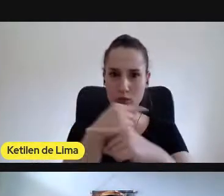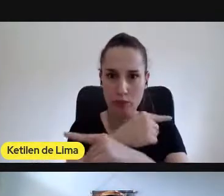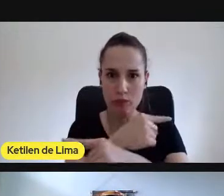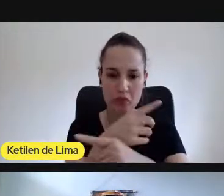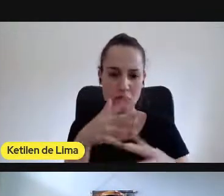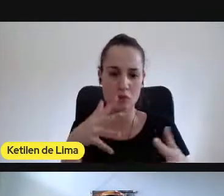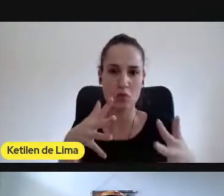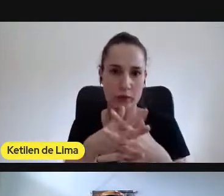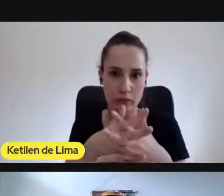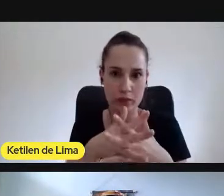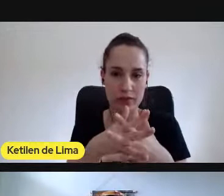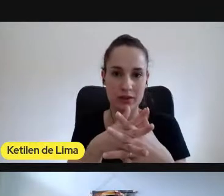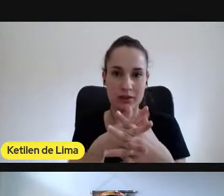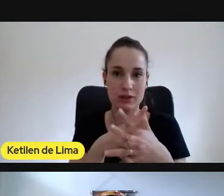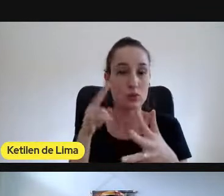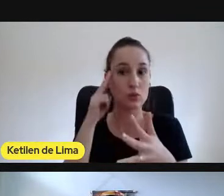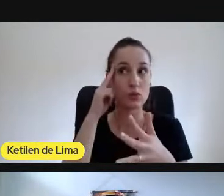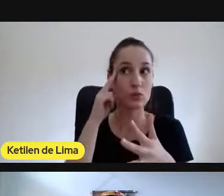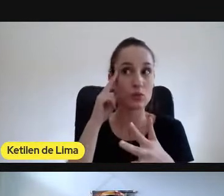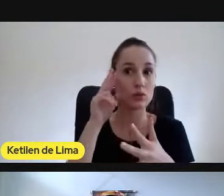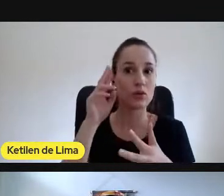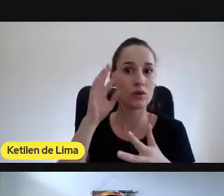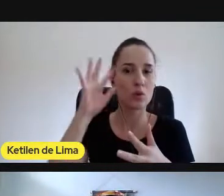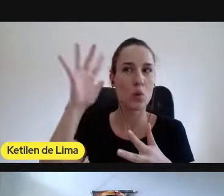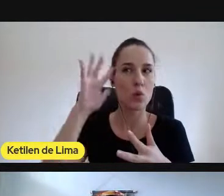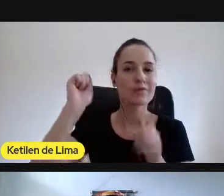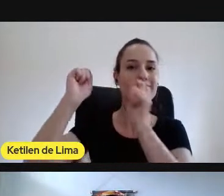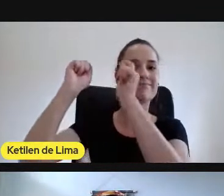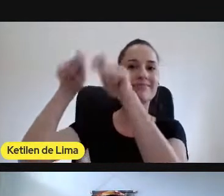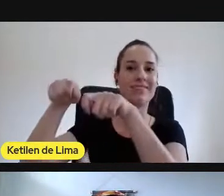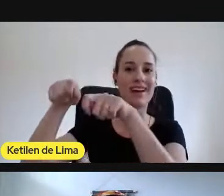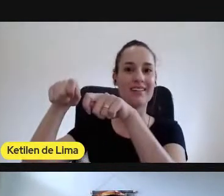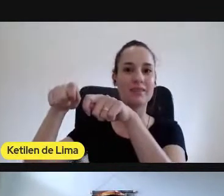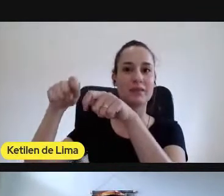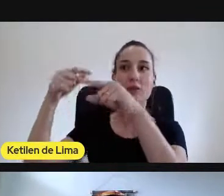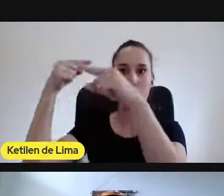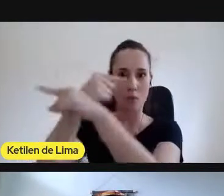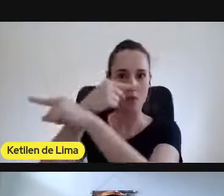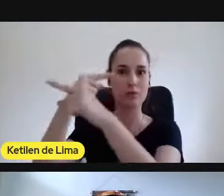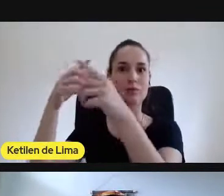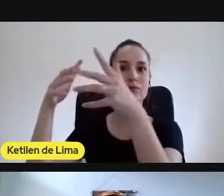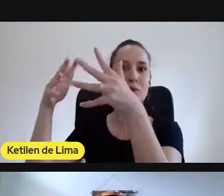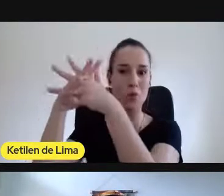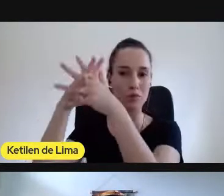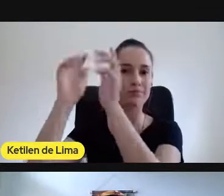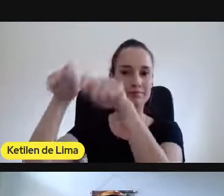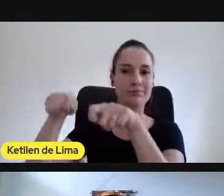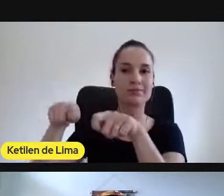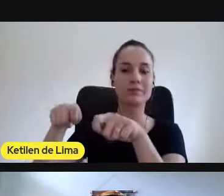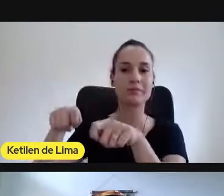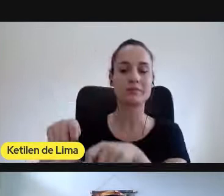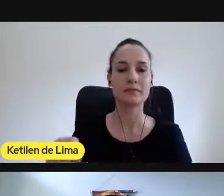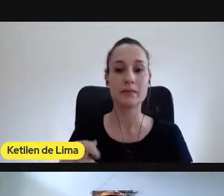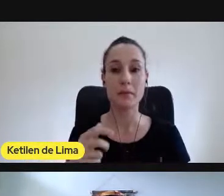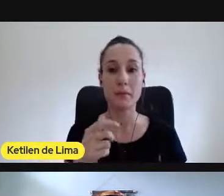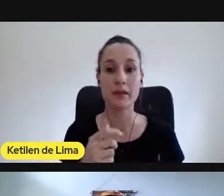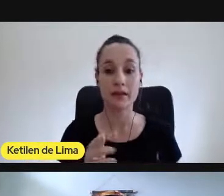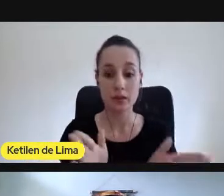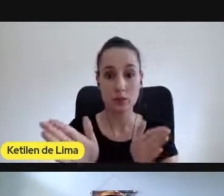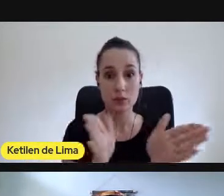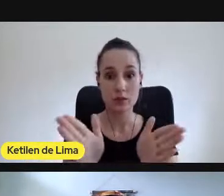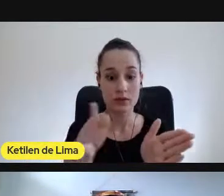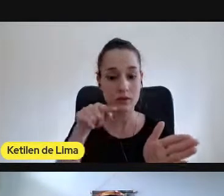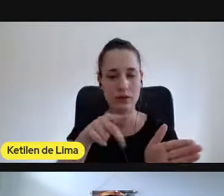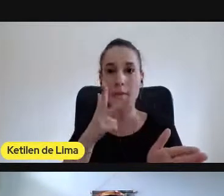conflituosas. E eu acho que, nesse livro, parece muito que é a imagem de uma consciência, né? Onde todo tipo de